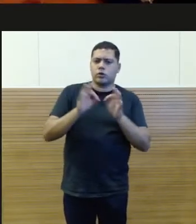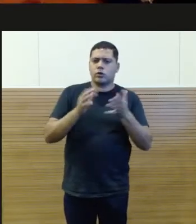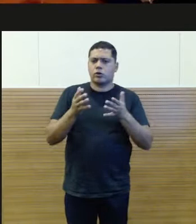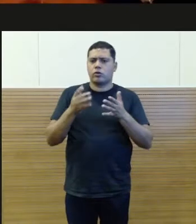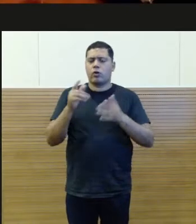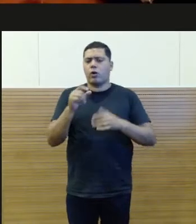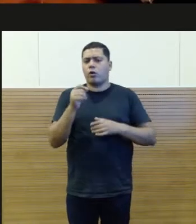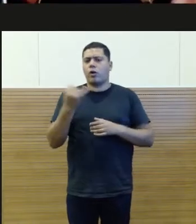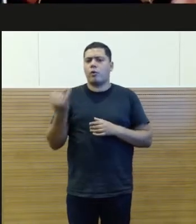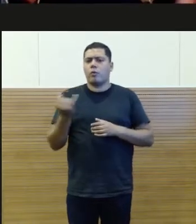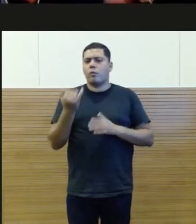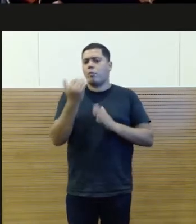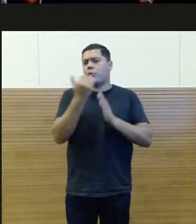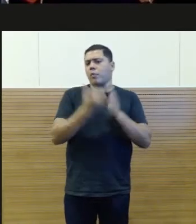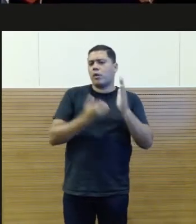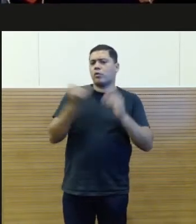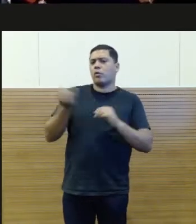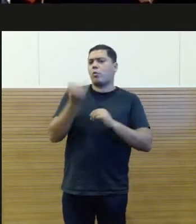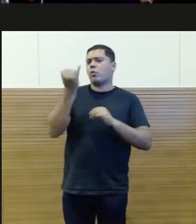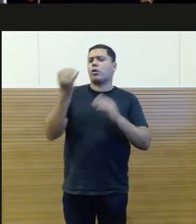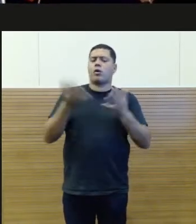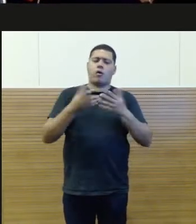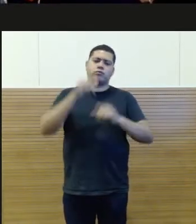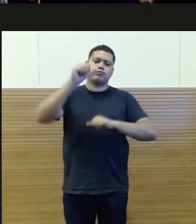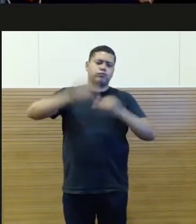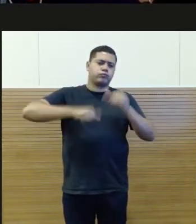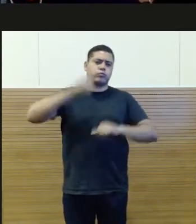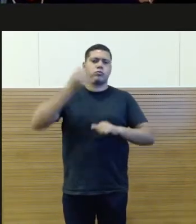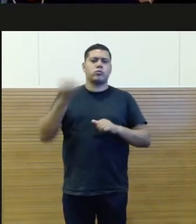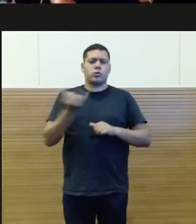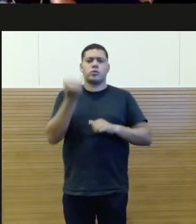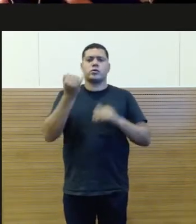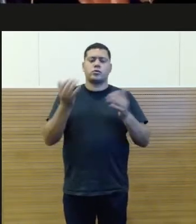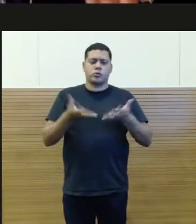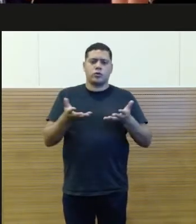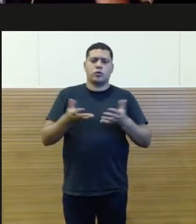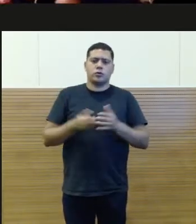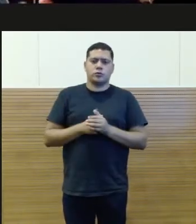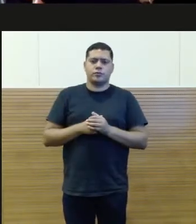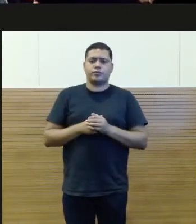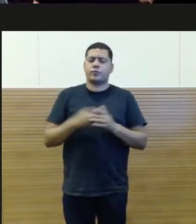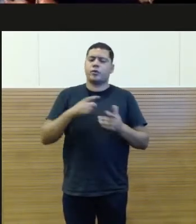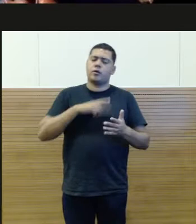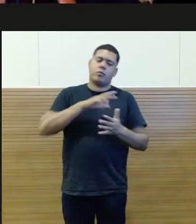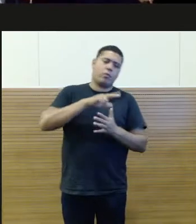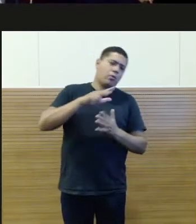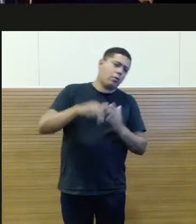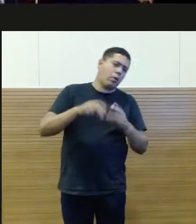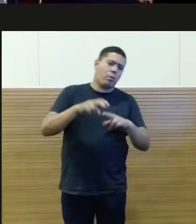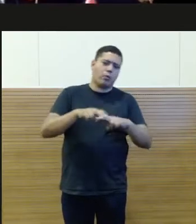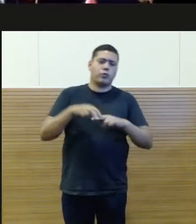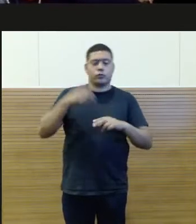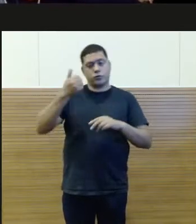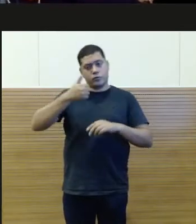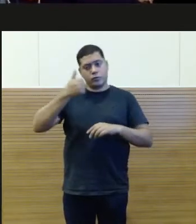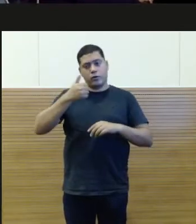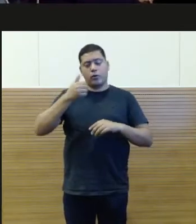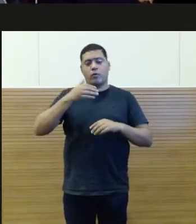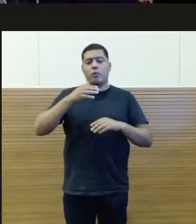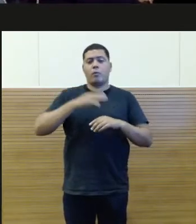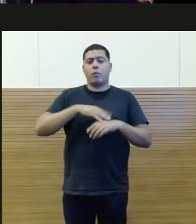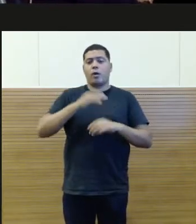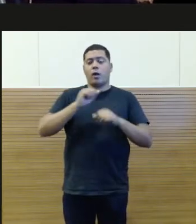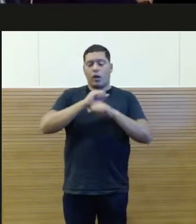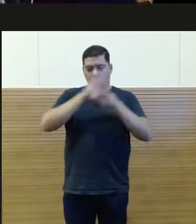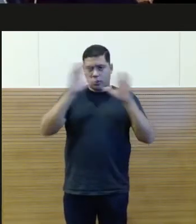menos importante, mas se tornou tão importante nos dias atuais? Aí uma série de razões. A primeira razão, mais óbvia,